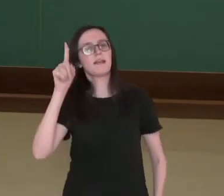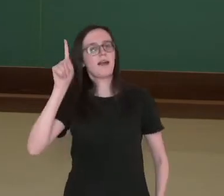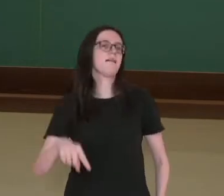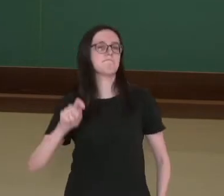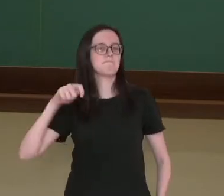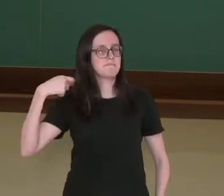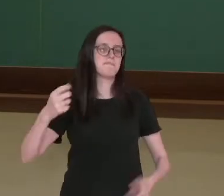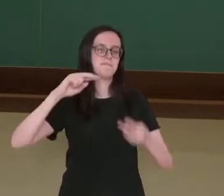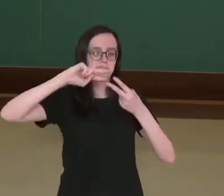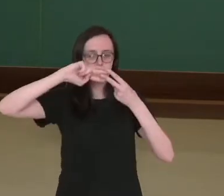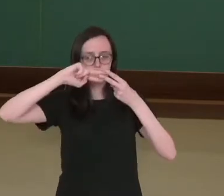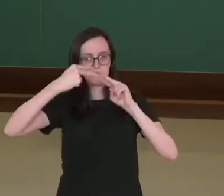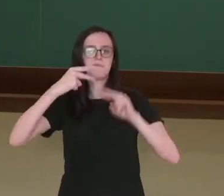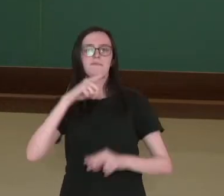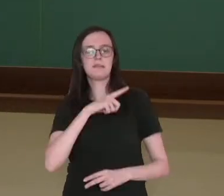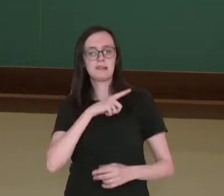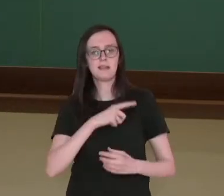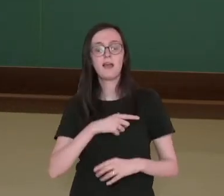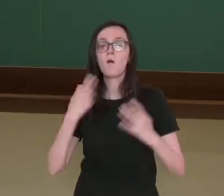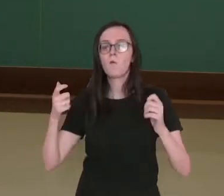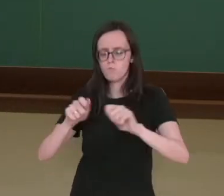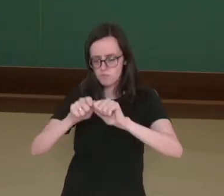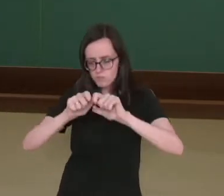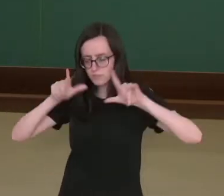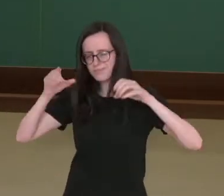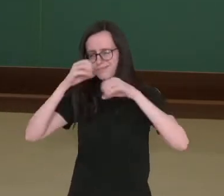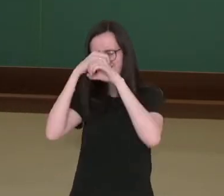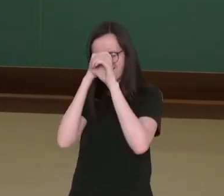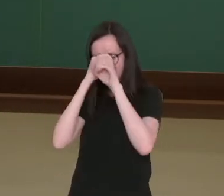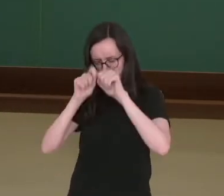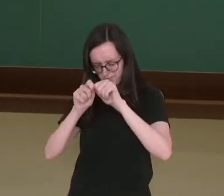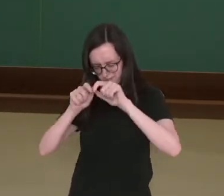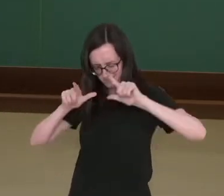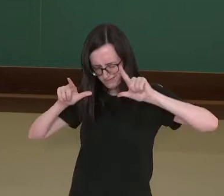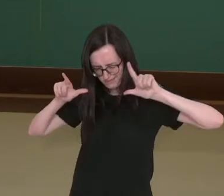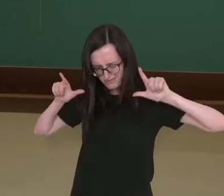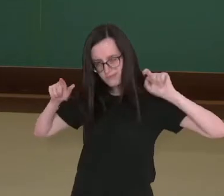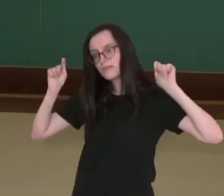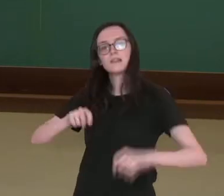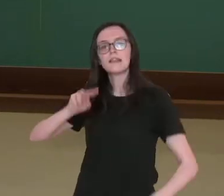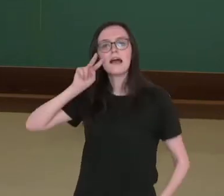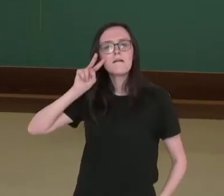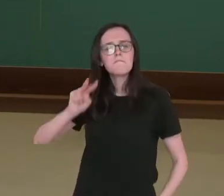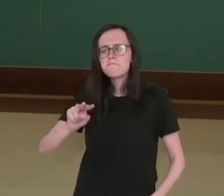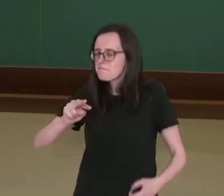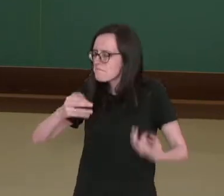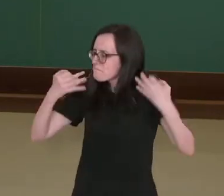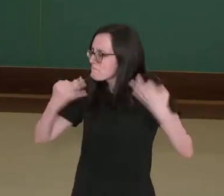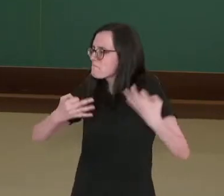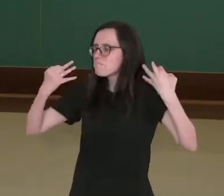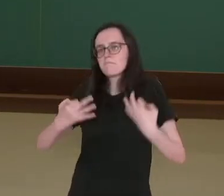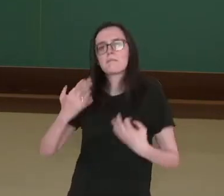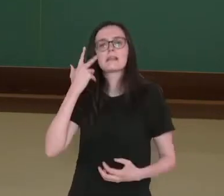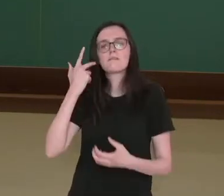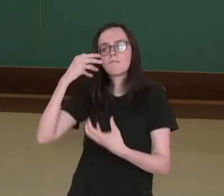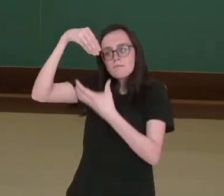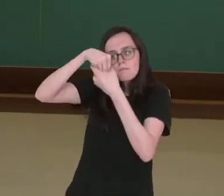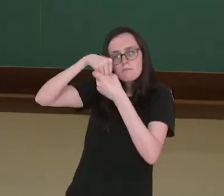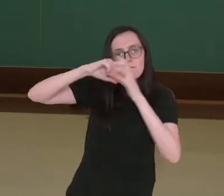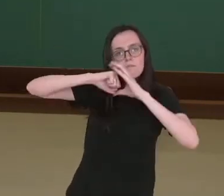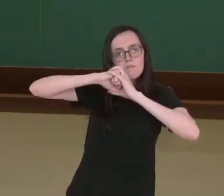nuclear. Então, quando a gente olha no microscópio, por exemplo, nós conseguimos ver bem certinho, geralmente no centro da